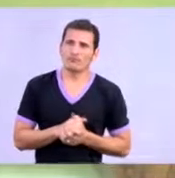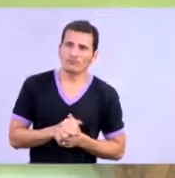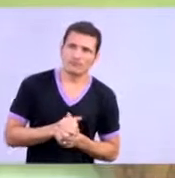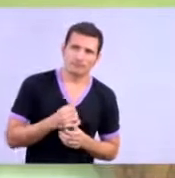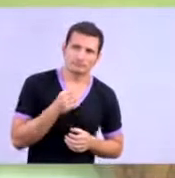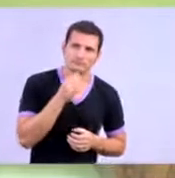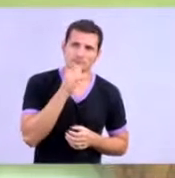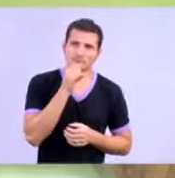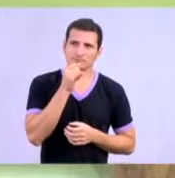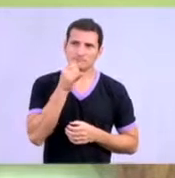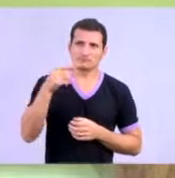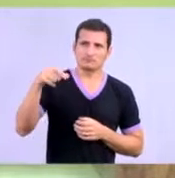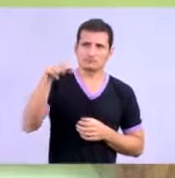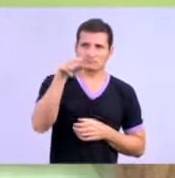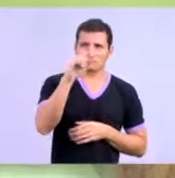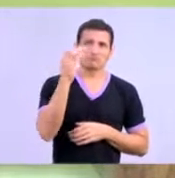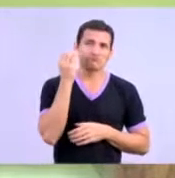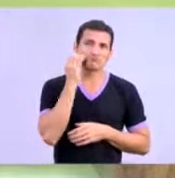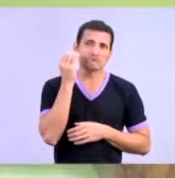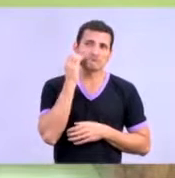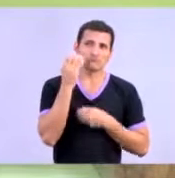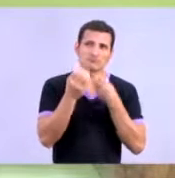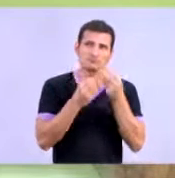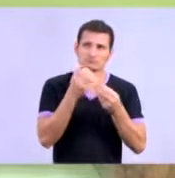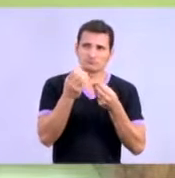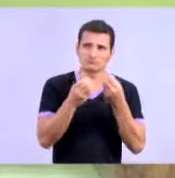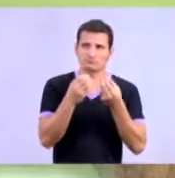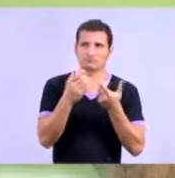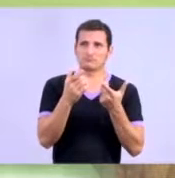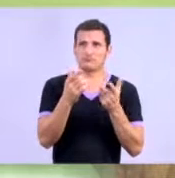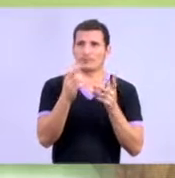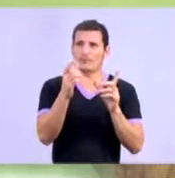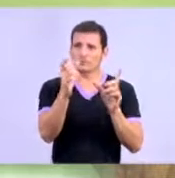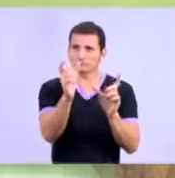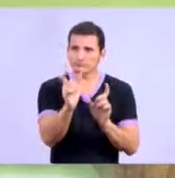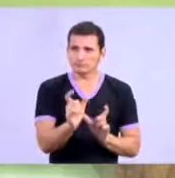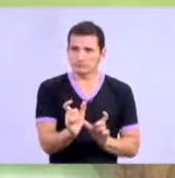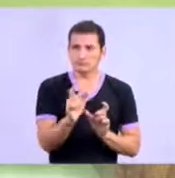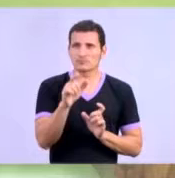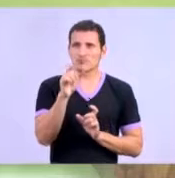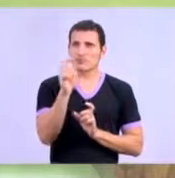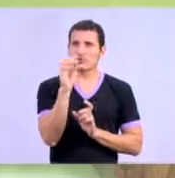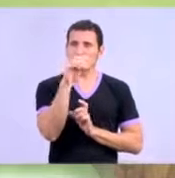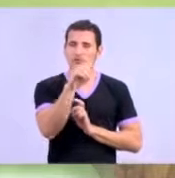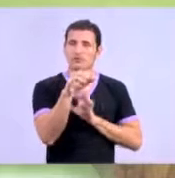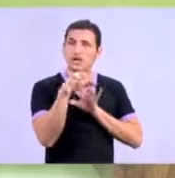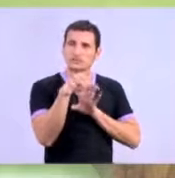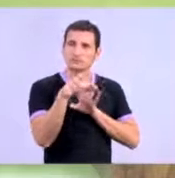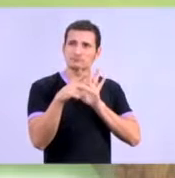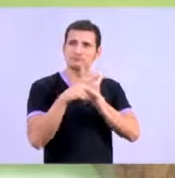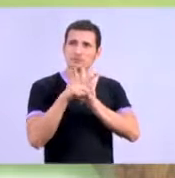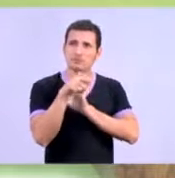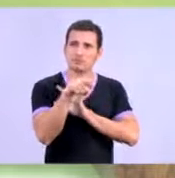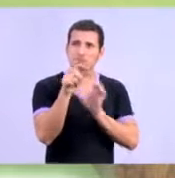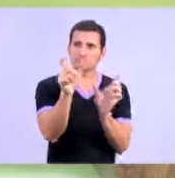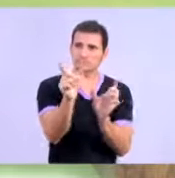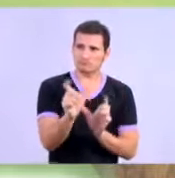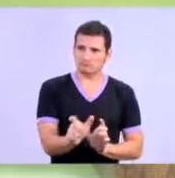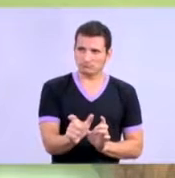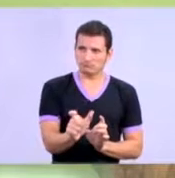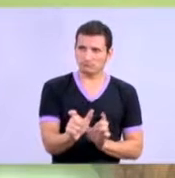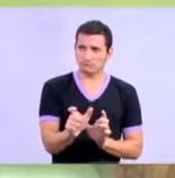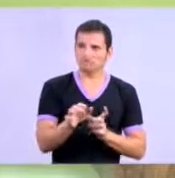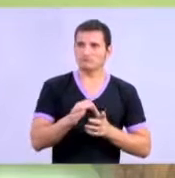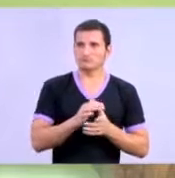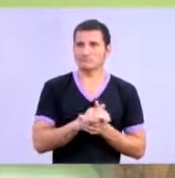forem identificar uma estrutura, tentem colocar características que pertençam única e exclusivamente àquela estrutura. Por exemplo,